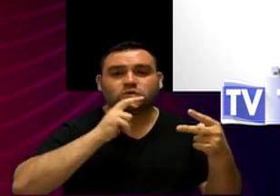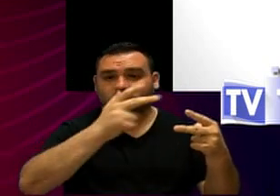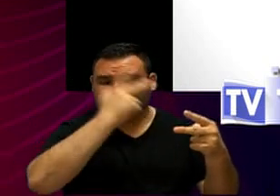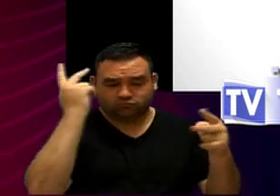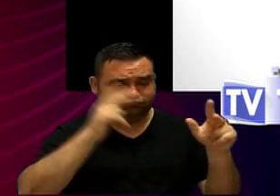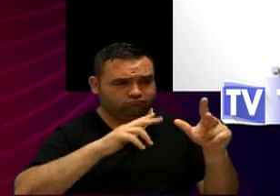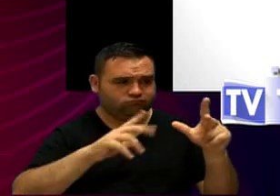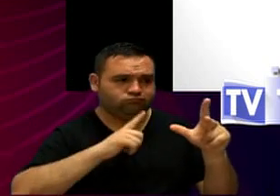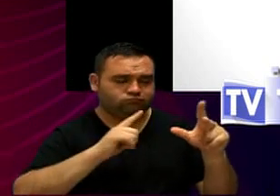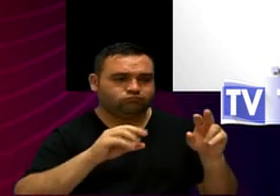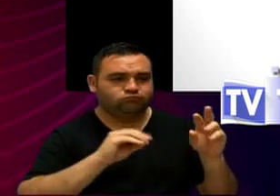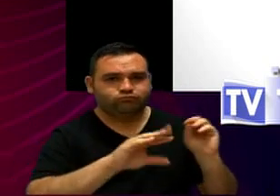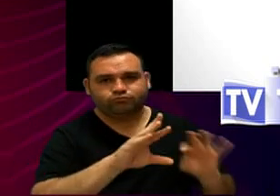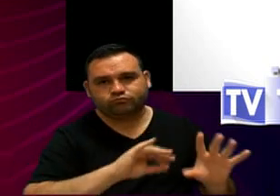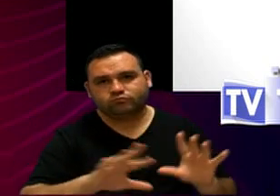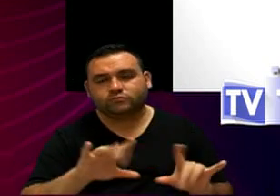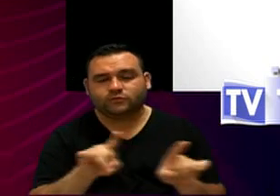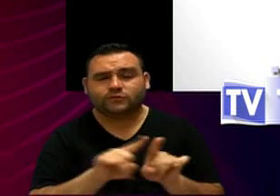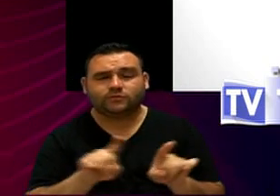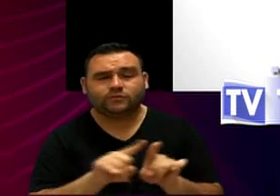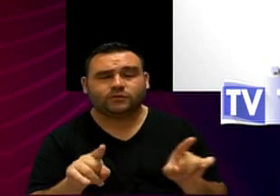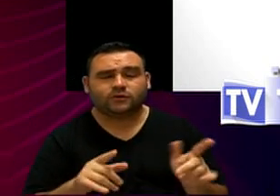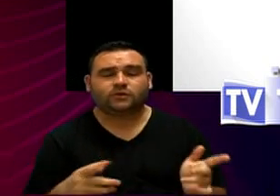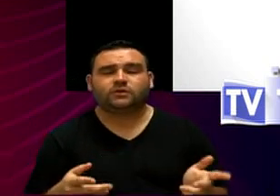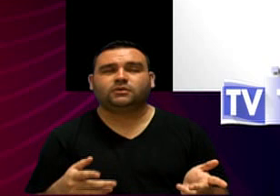população, roubo e furto de veículo e roubos.